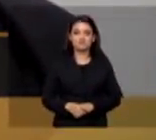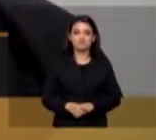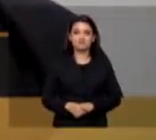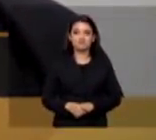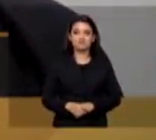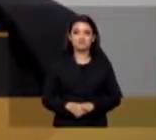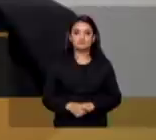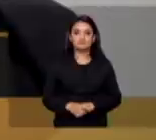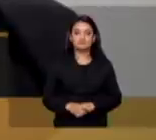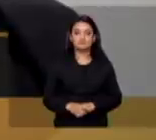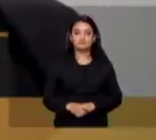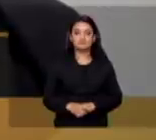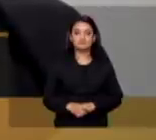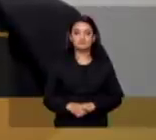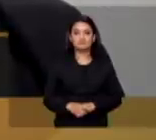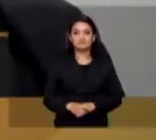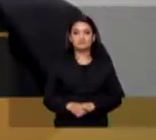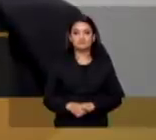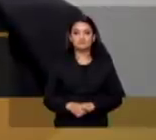de